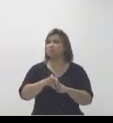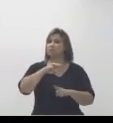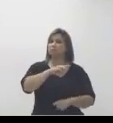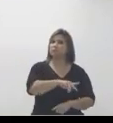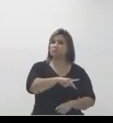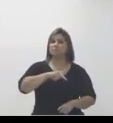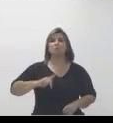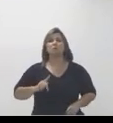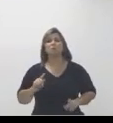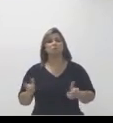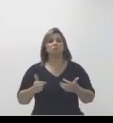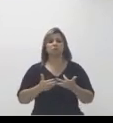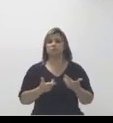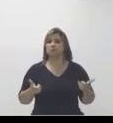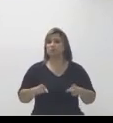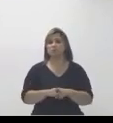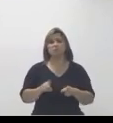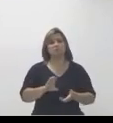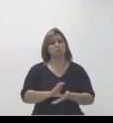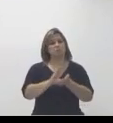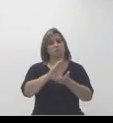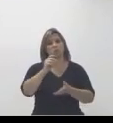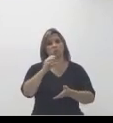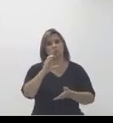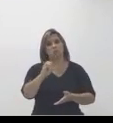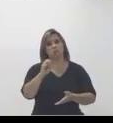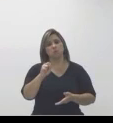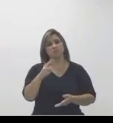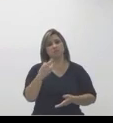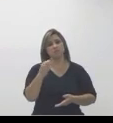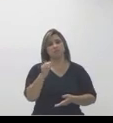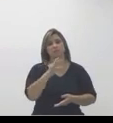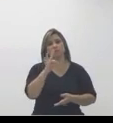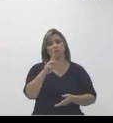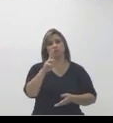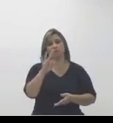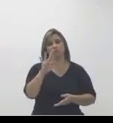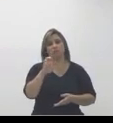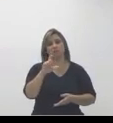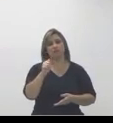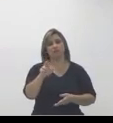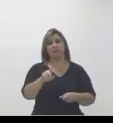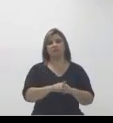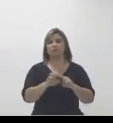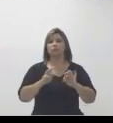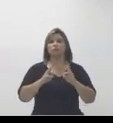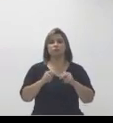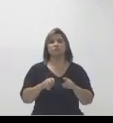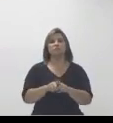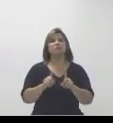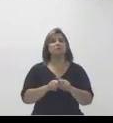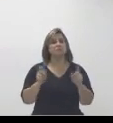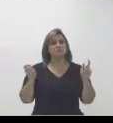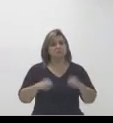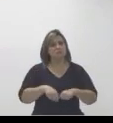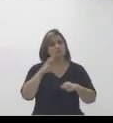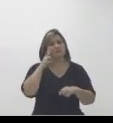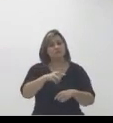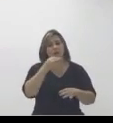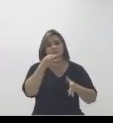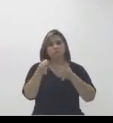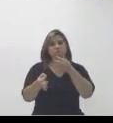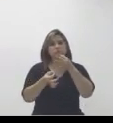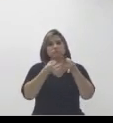assinado a acionar o conselho tutelar enfim todas essas entidades e esses jogos para que ele possa haver uma discussão